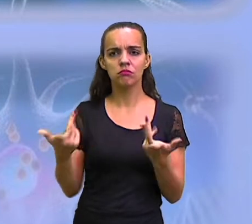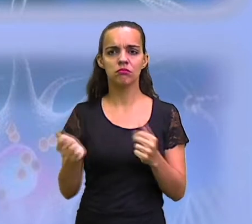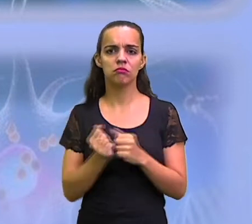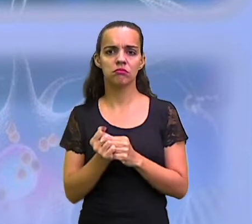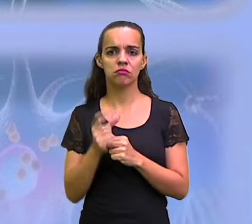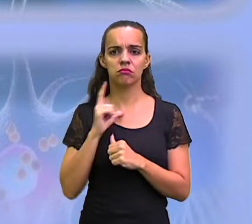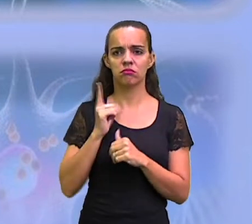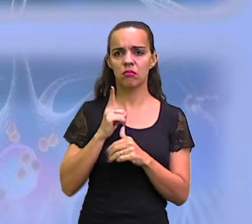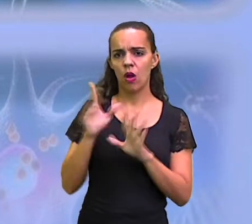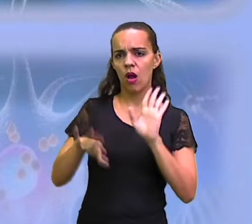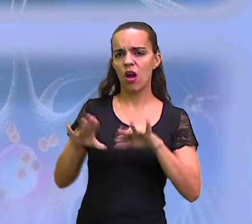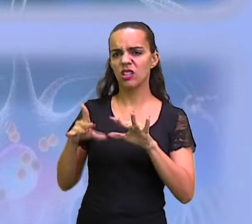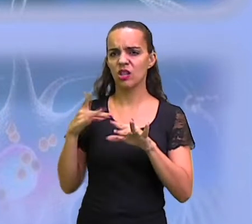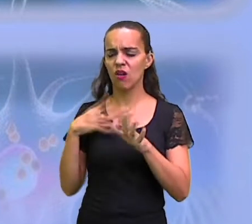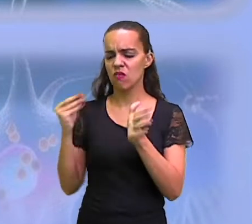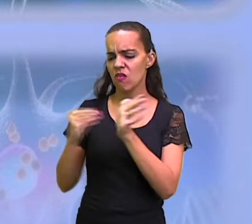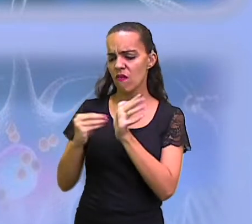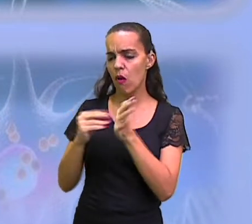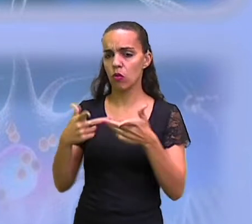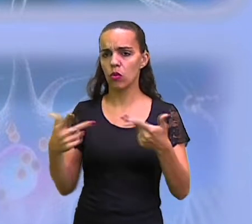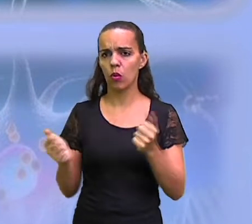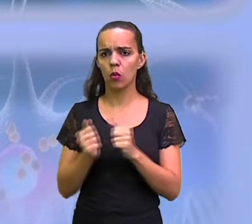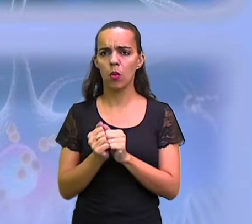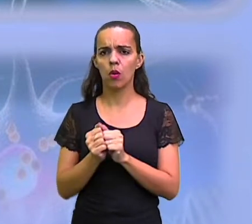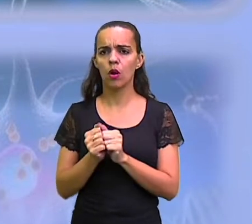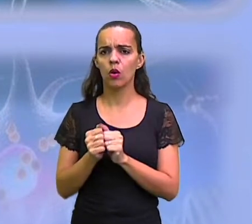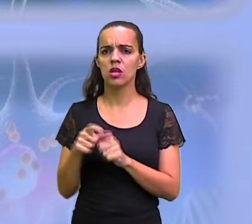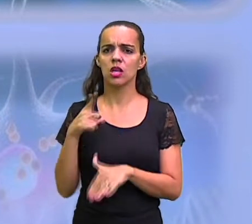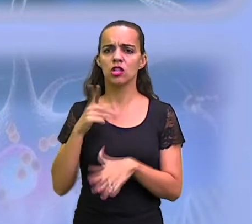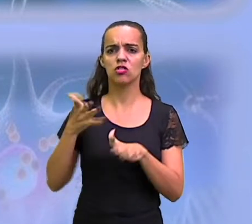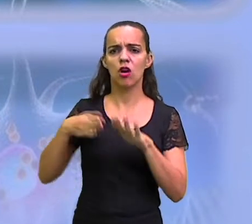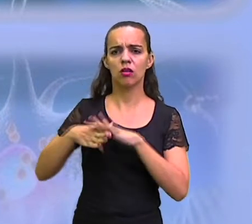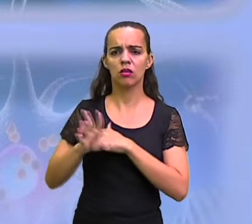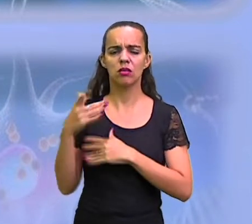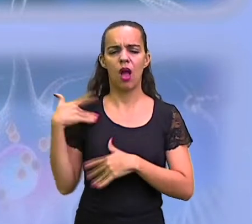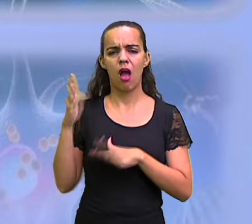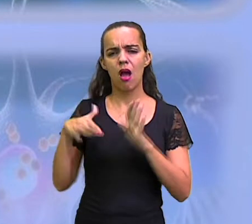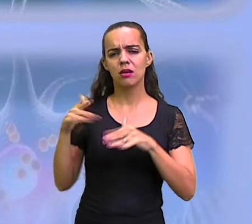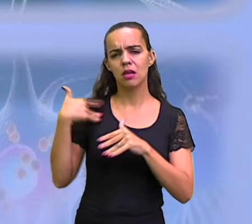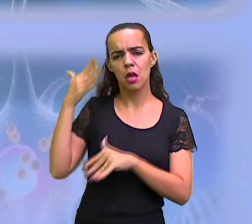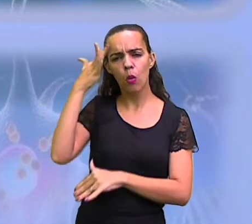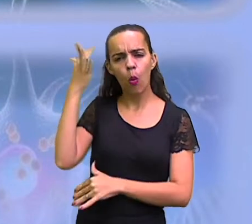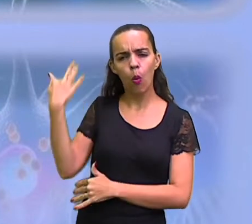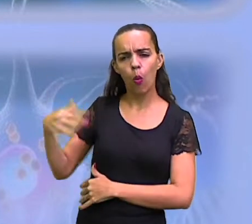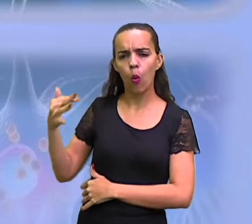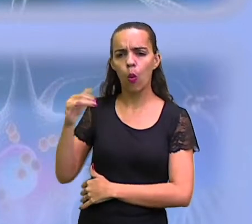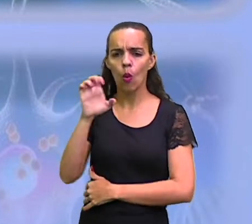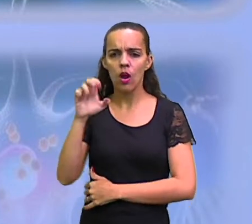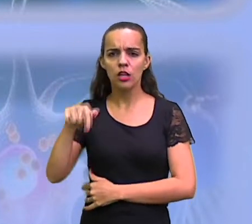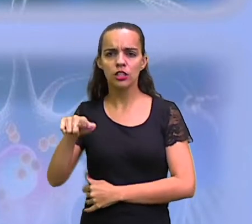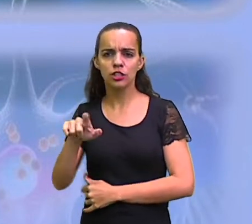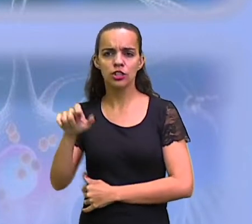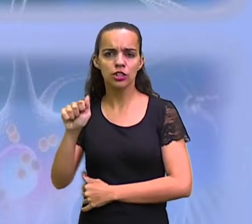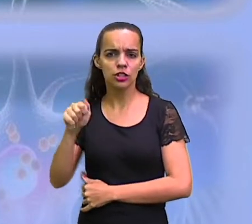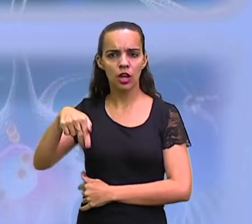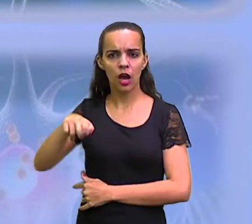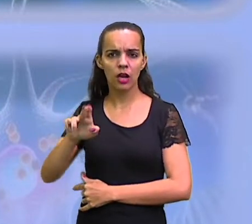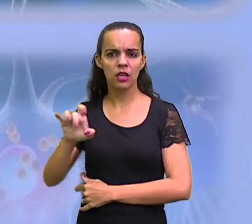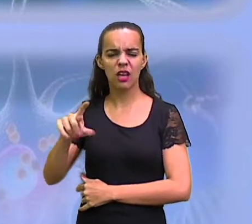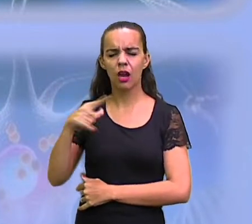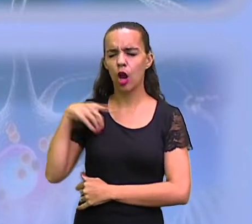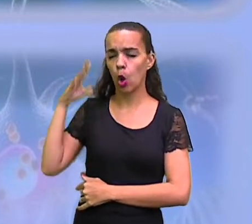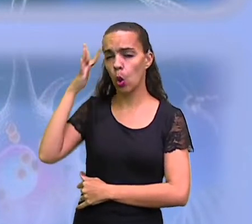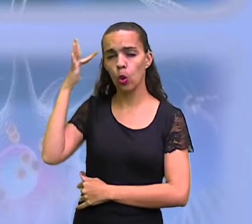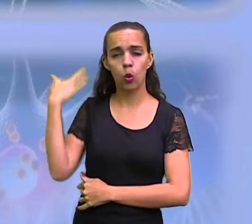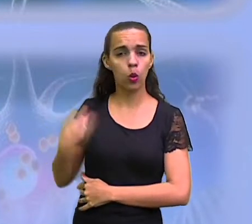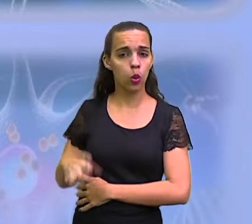um complexo sintomático agudo, como uma enxaqueca que te atrapalha, a luminosidade te incomoda, todo